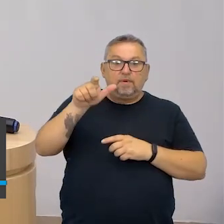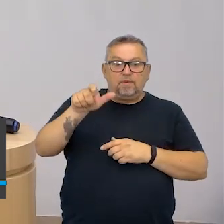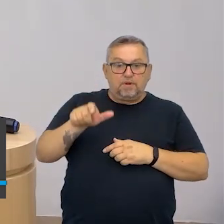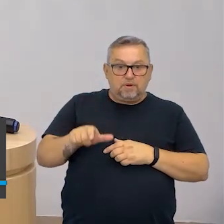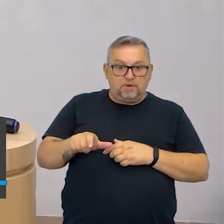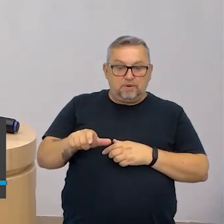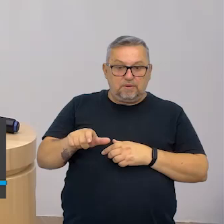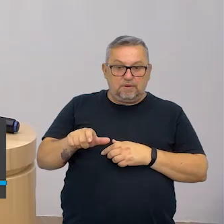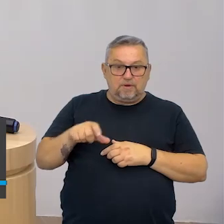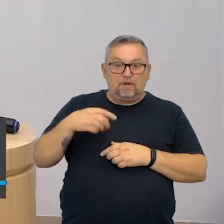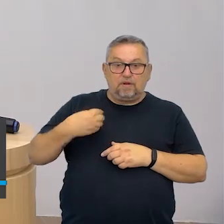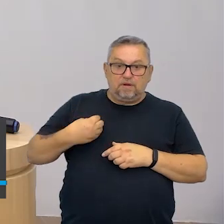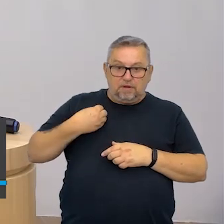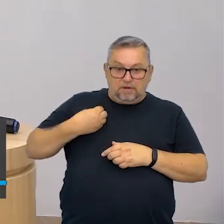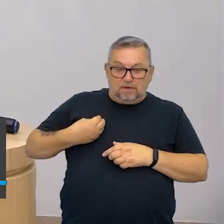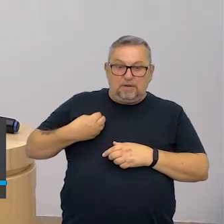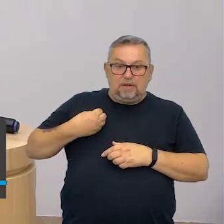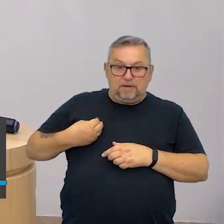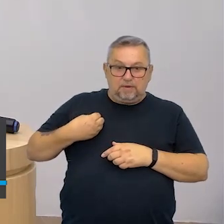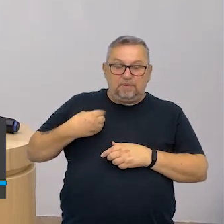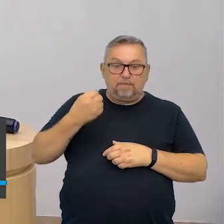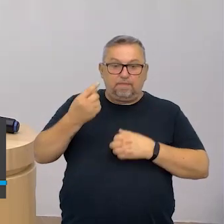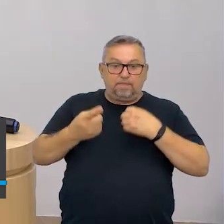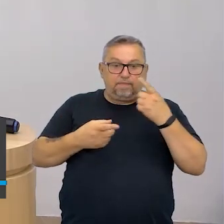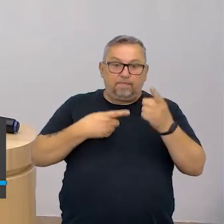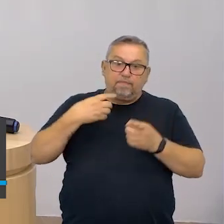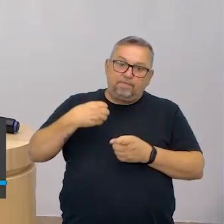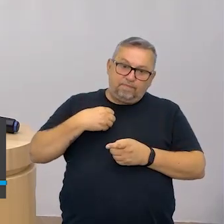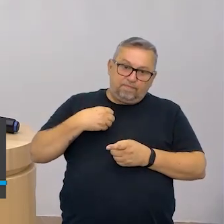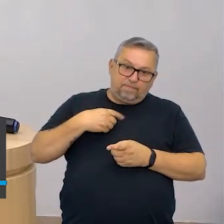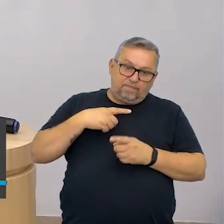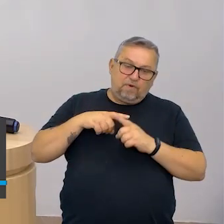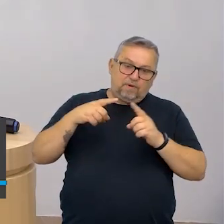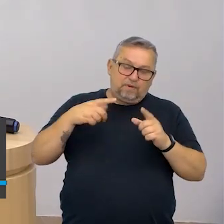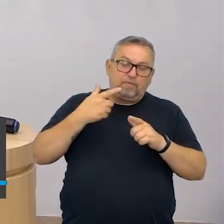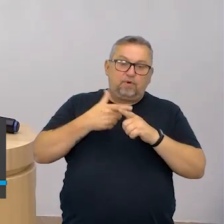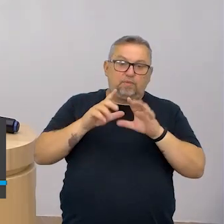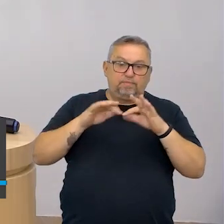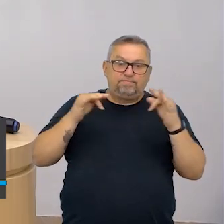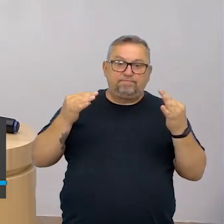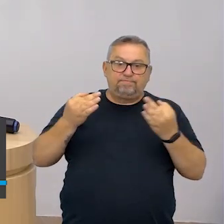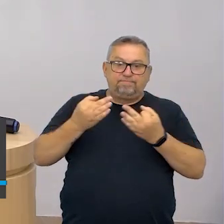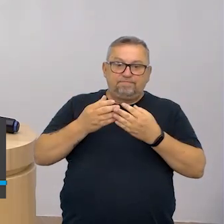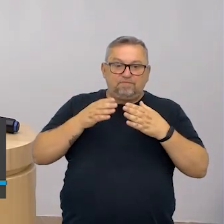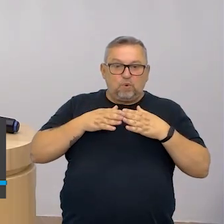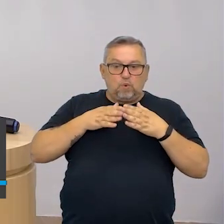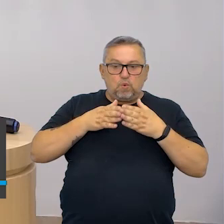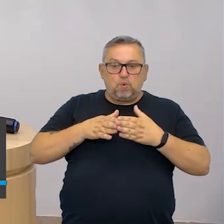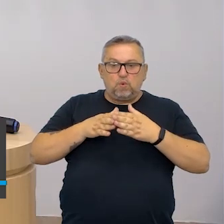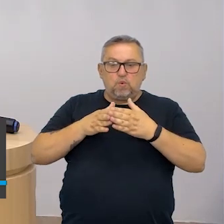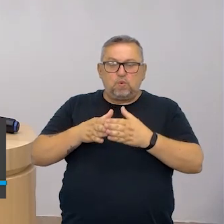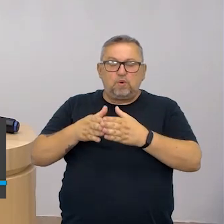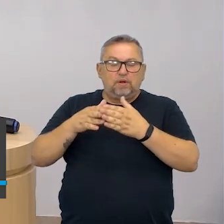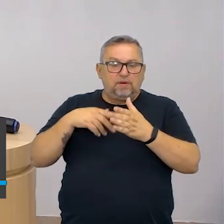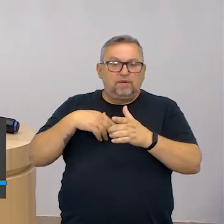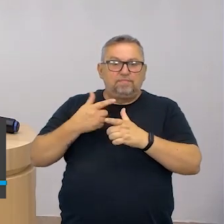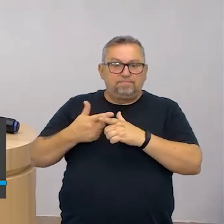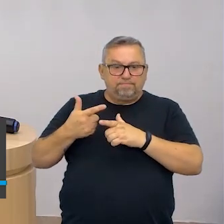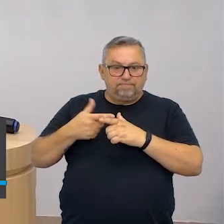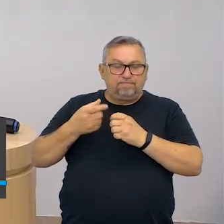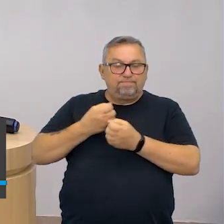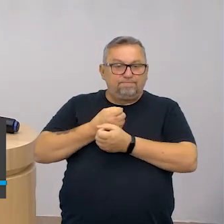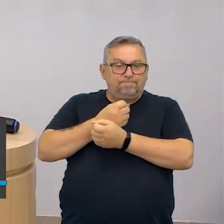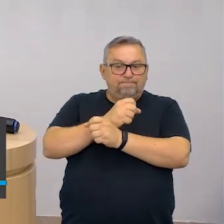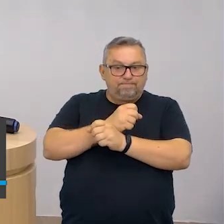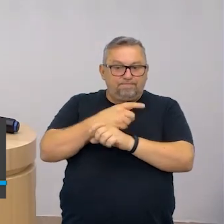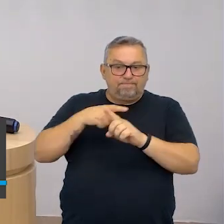que viveu, né, de algum modo a diáspora do Atlântico Negro, ou seja, né, essas pessoas que